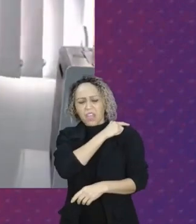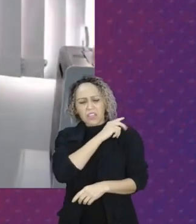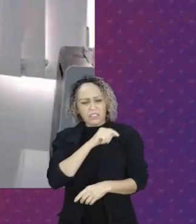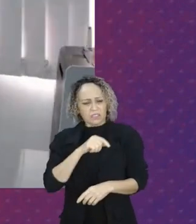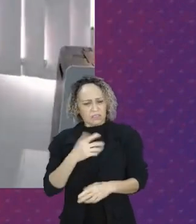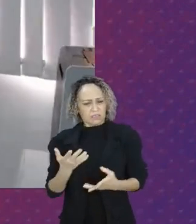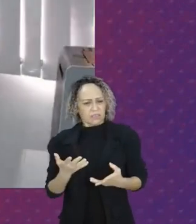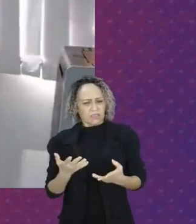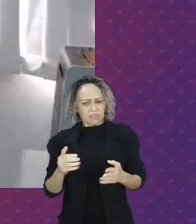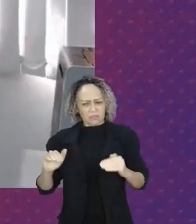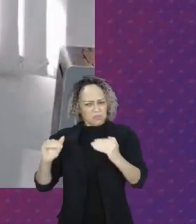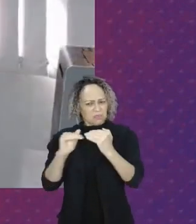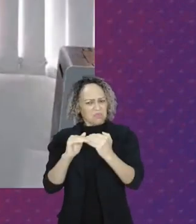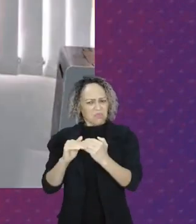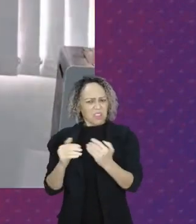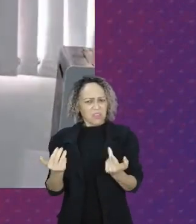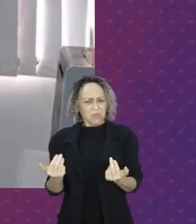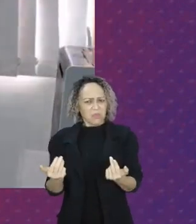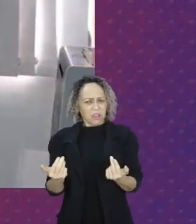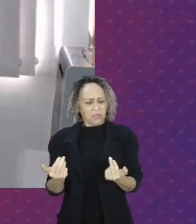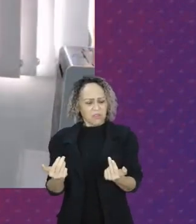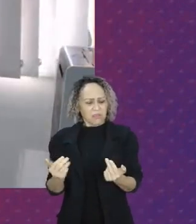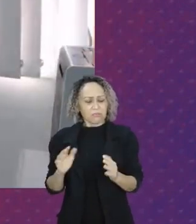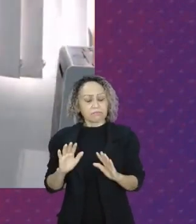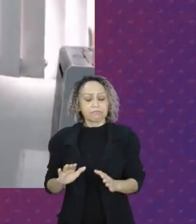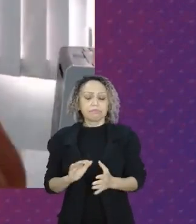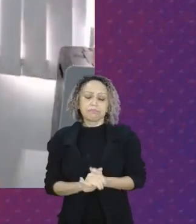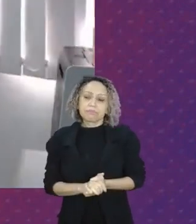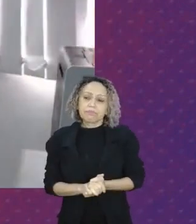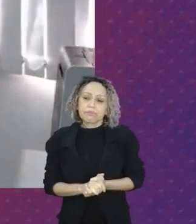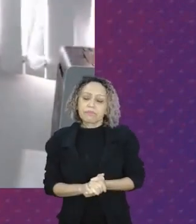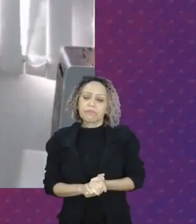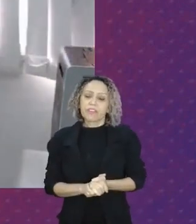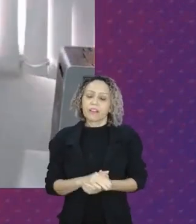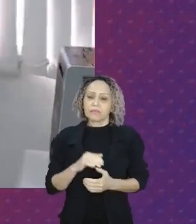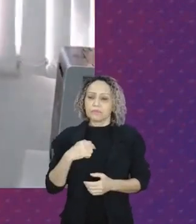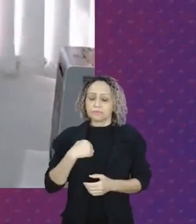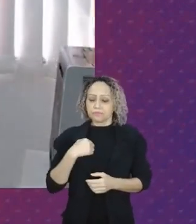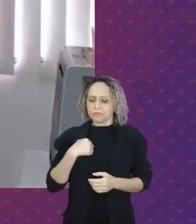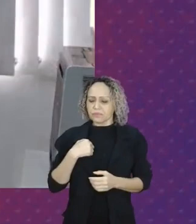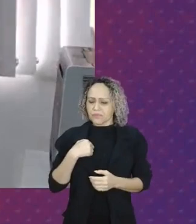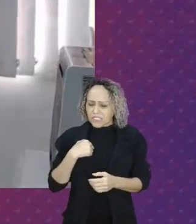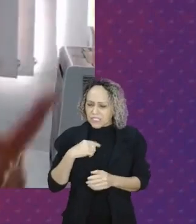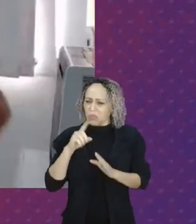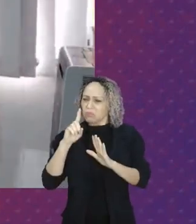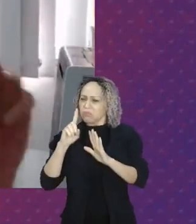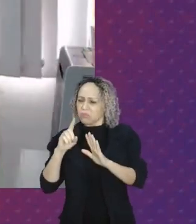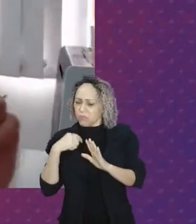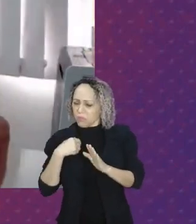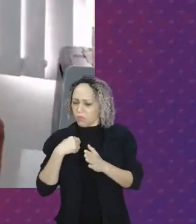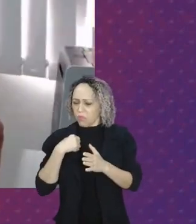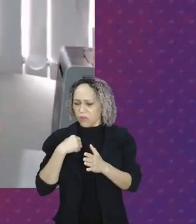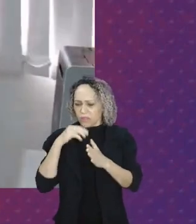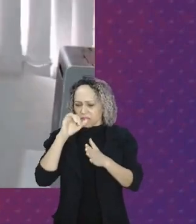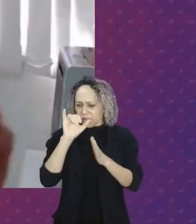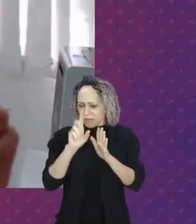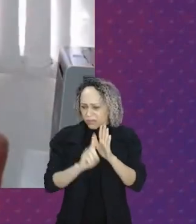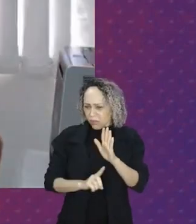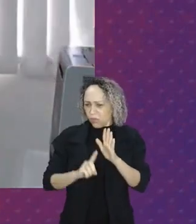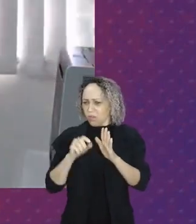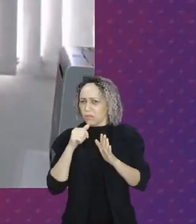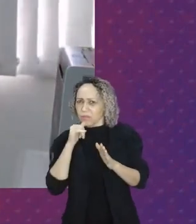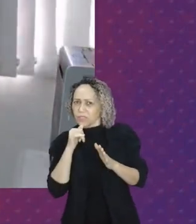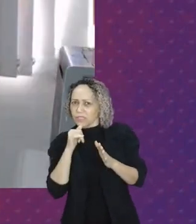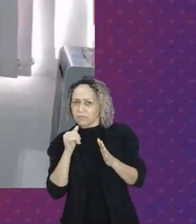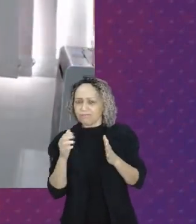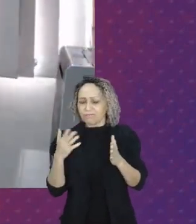de 2016 e de 2019, e nós vimos que mesmo em 2016 nós